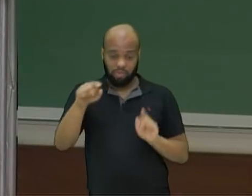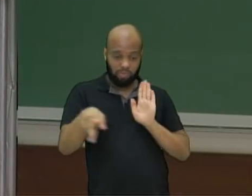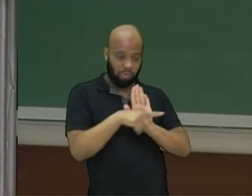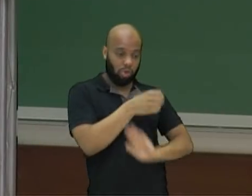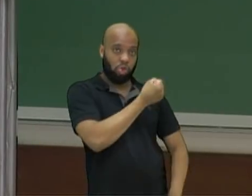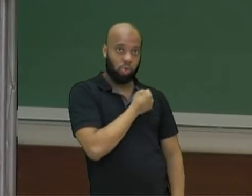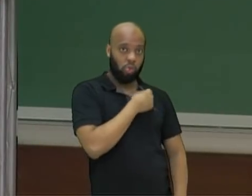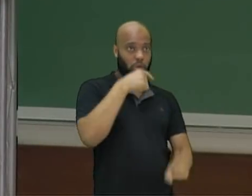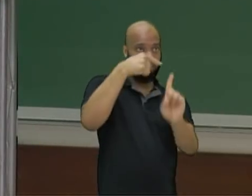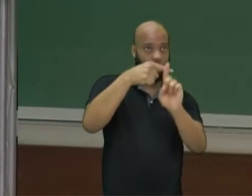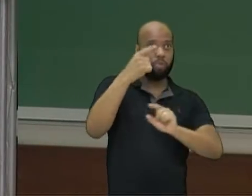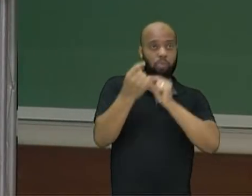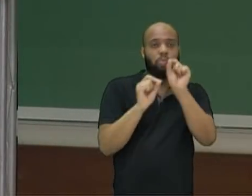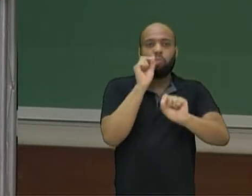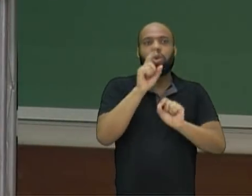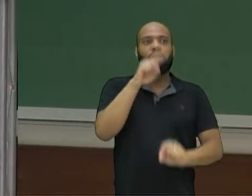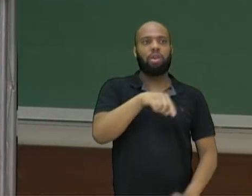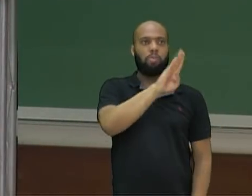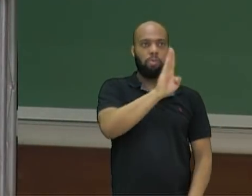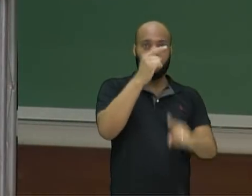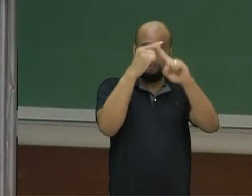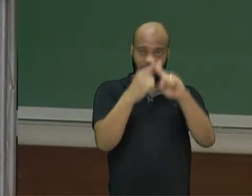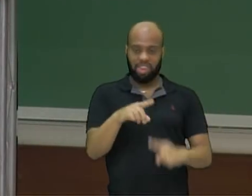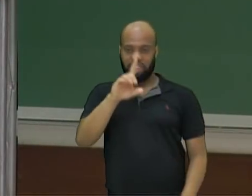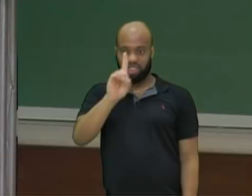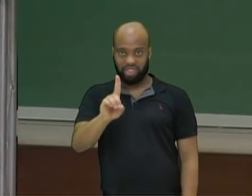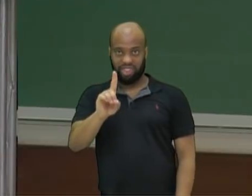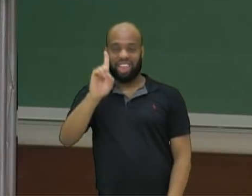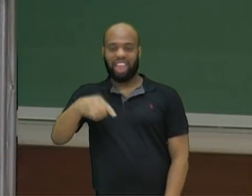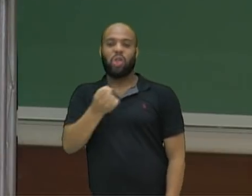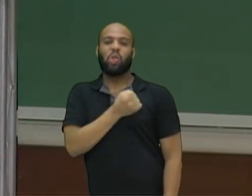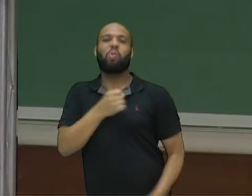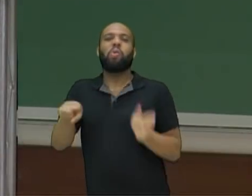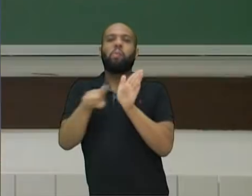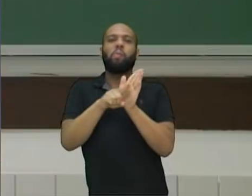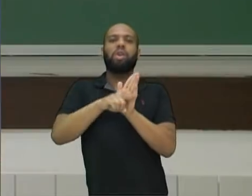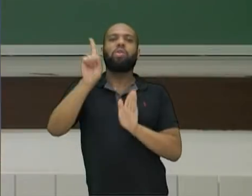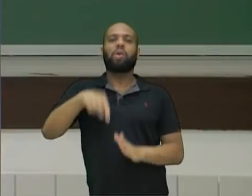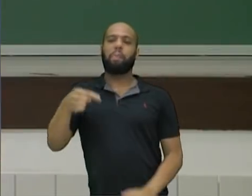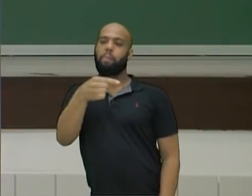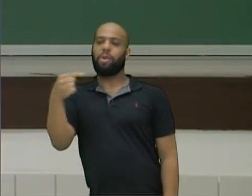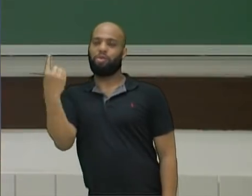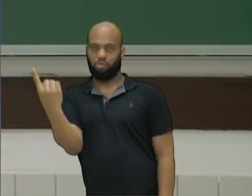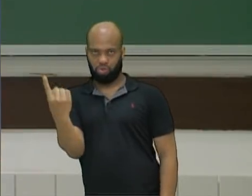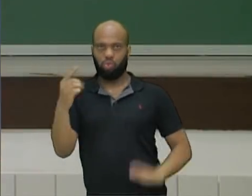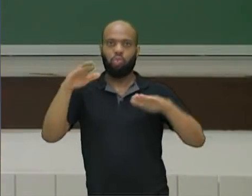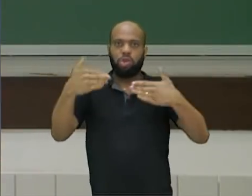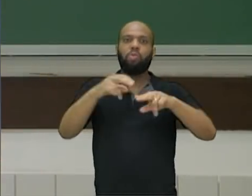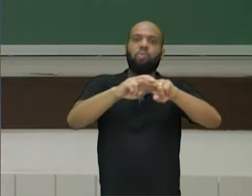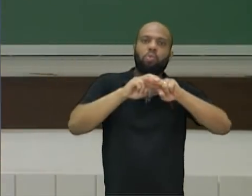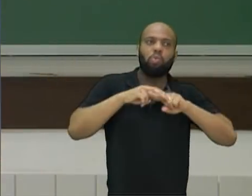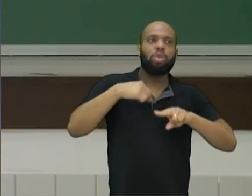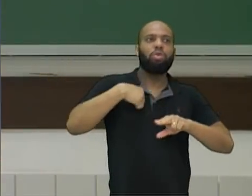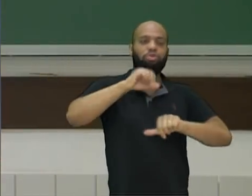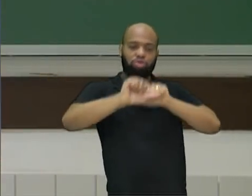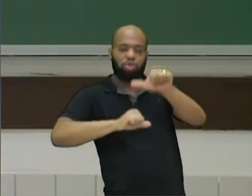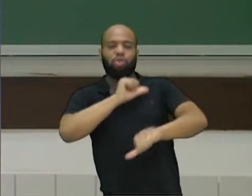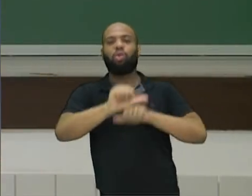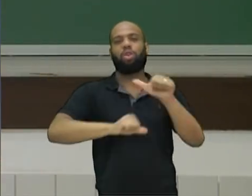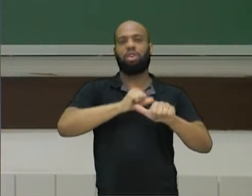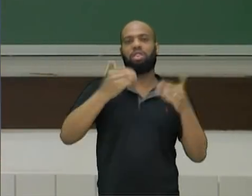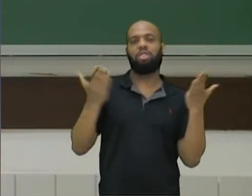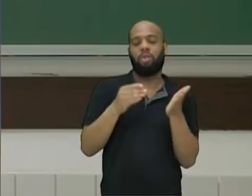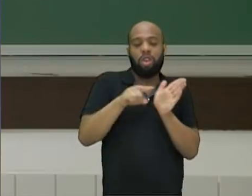quê? B vezes D, por um número negativo, que é menos 1. Então, ficou aqui, ó, só troquei o sinal